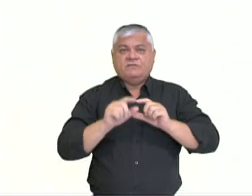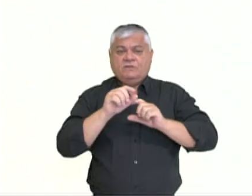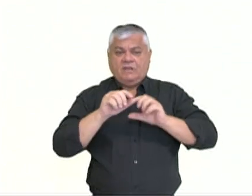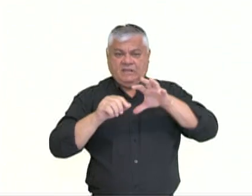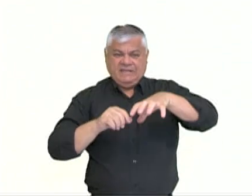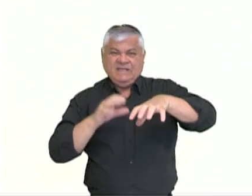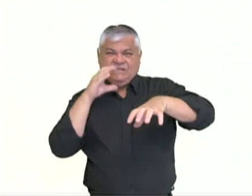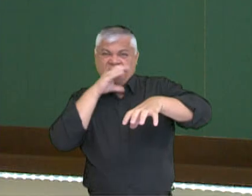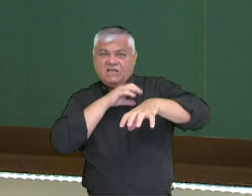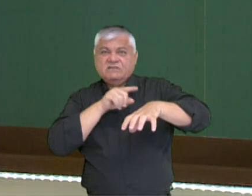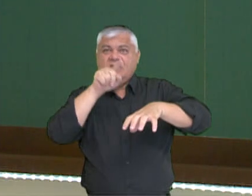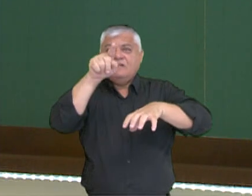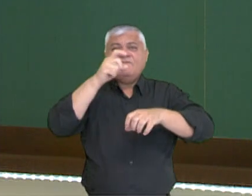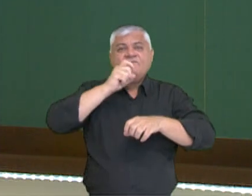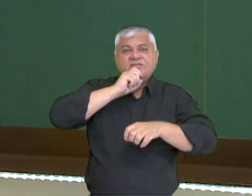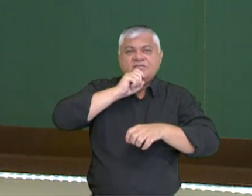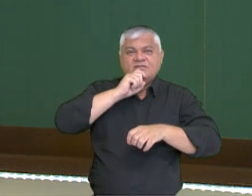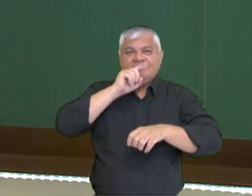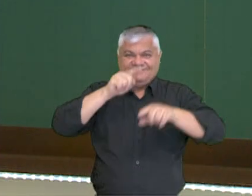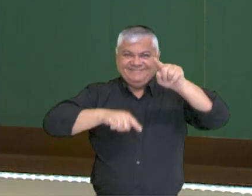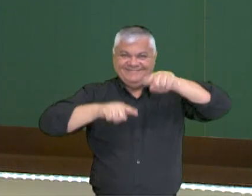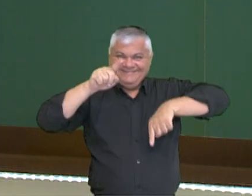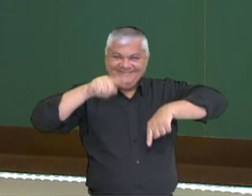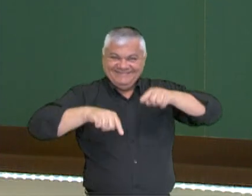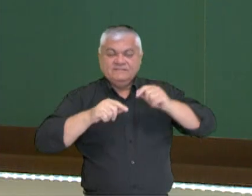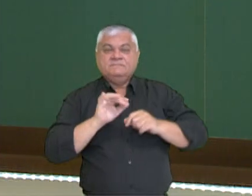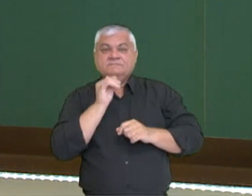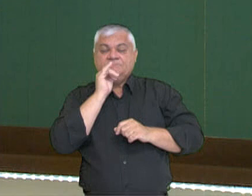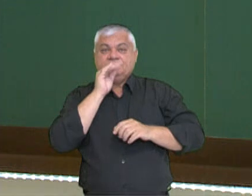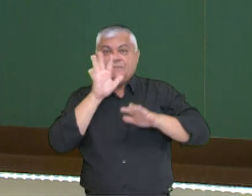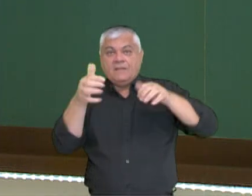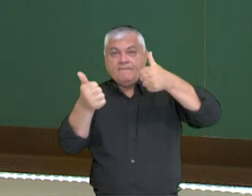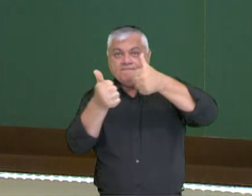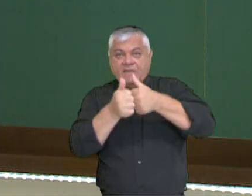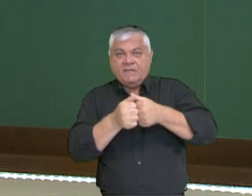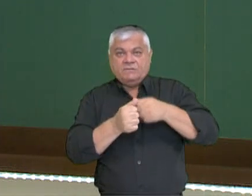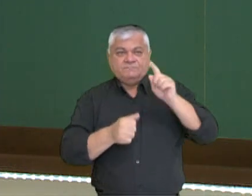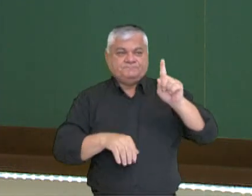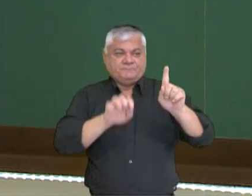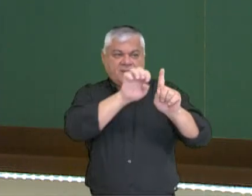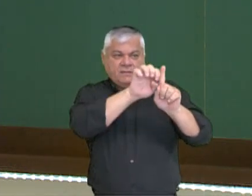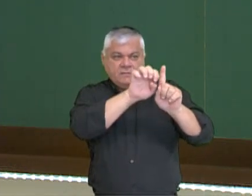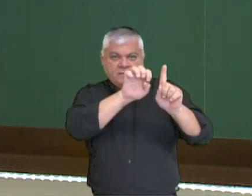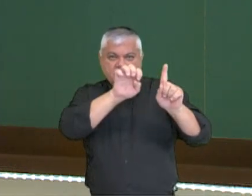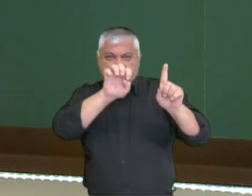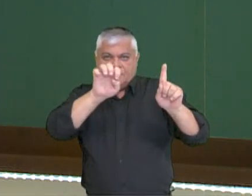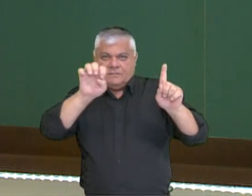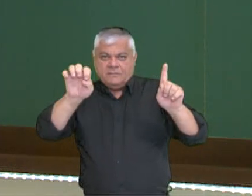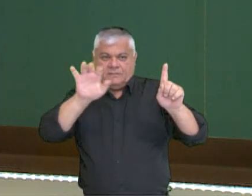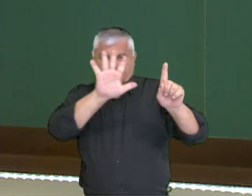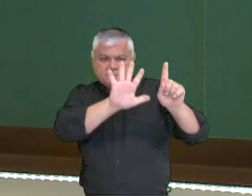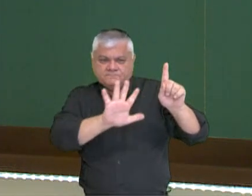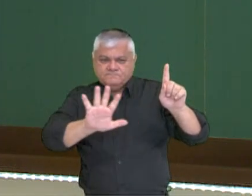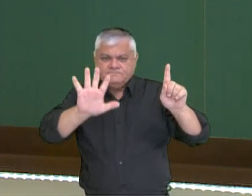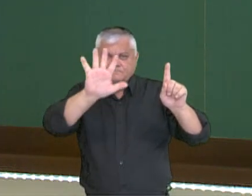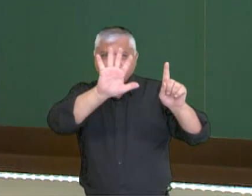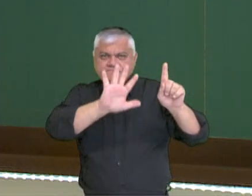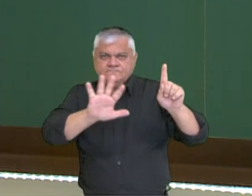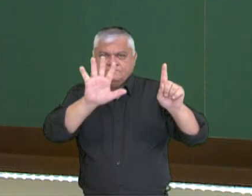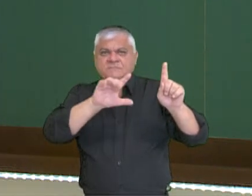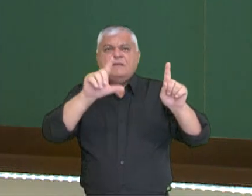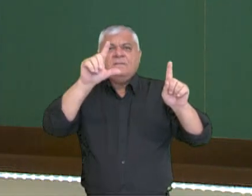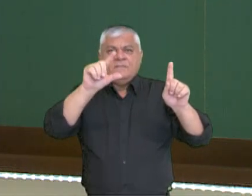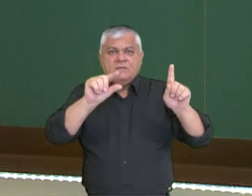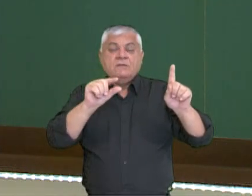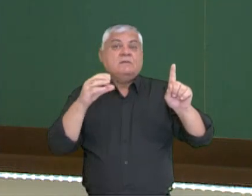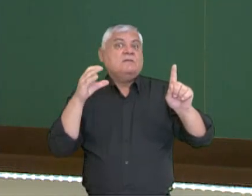áreas menos aquecidas. Neste caso, as áreas próximas à linha do Equador são de menor latitude, temperaturas